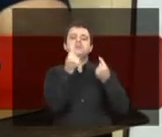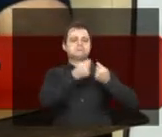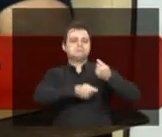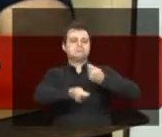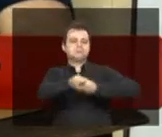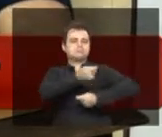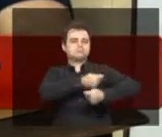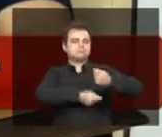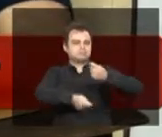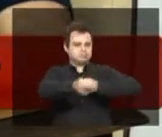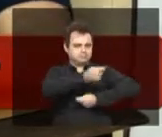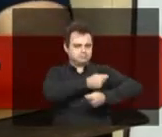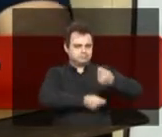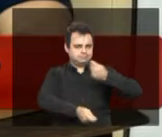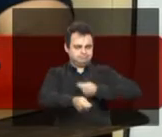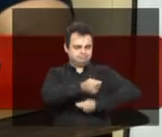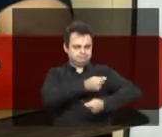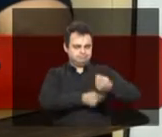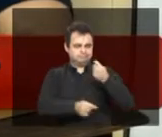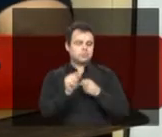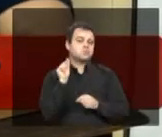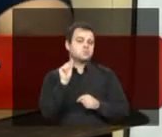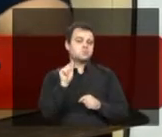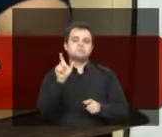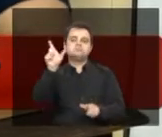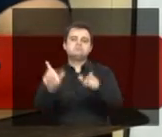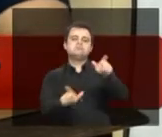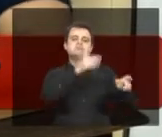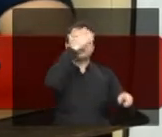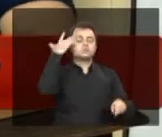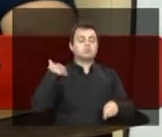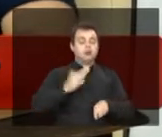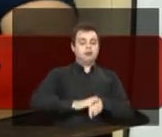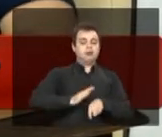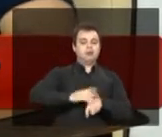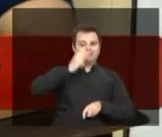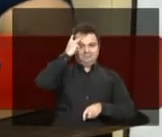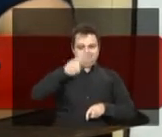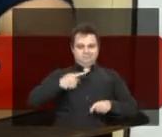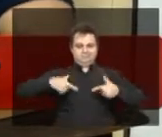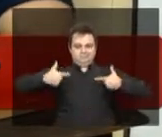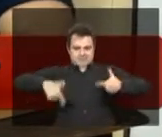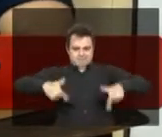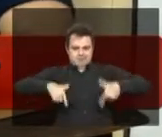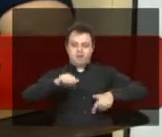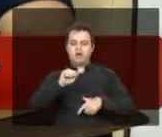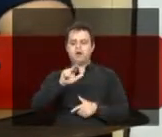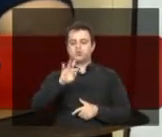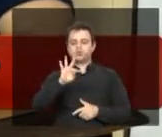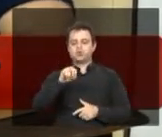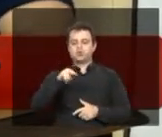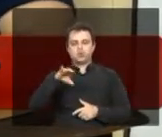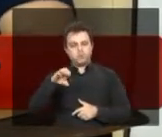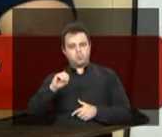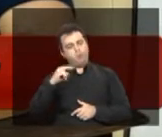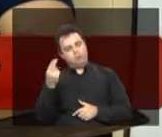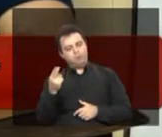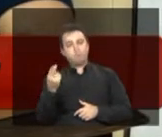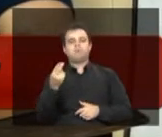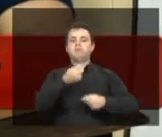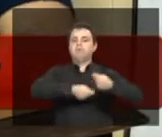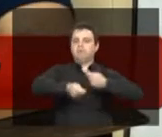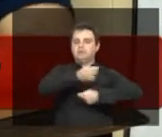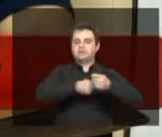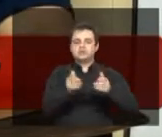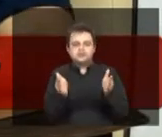tramitando, né, que era para, no caso, profissionais liberais, profissionais autônomos, pequenos